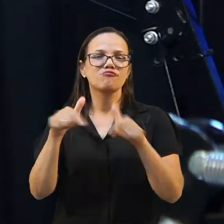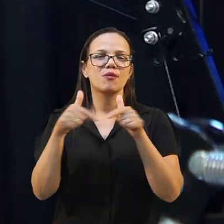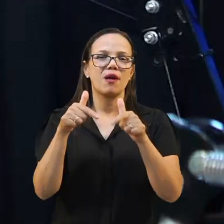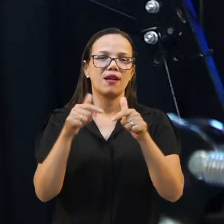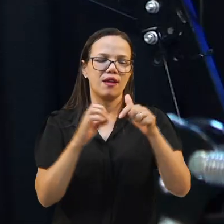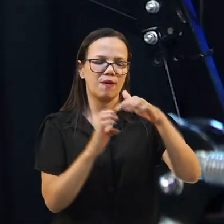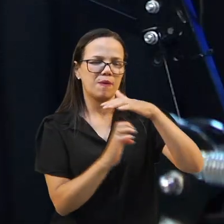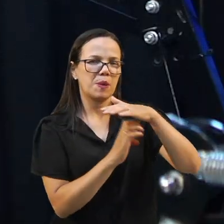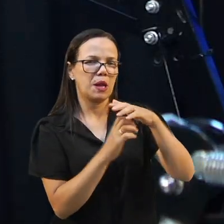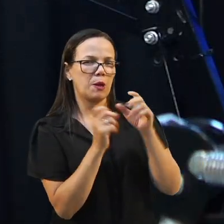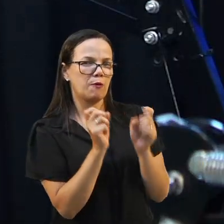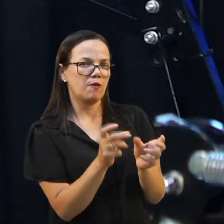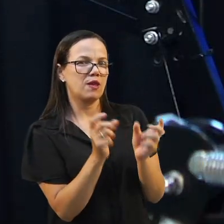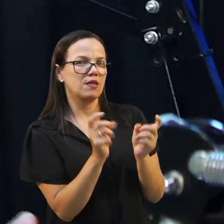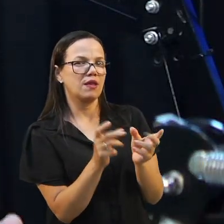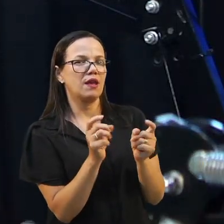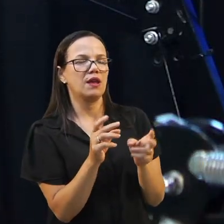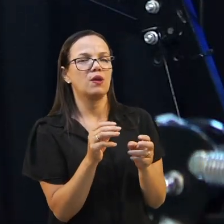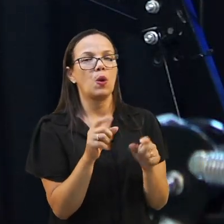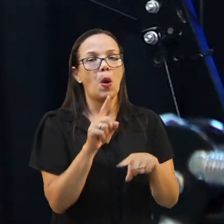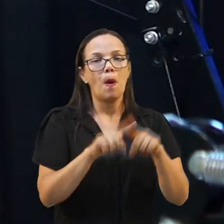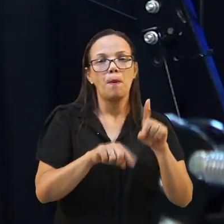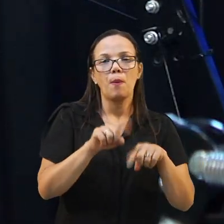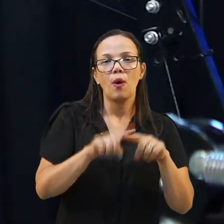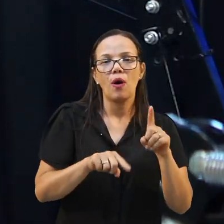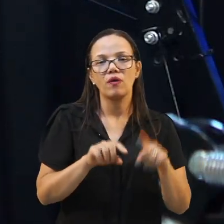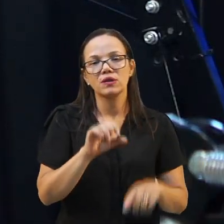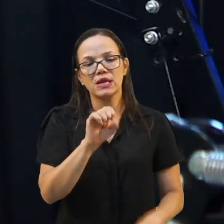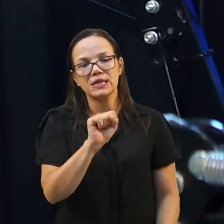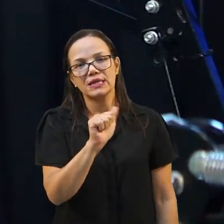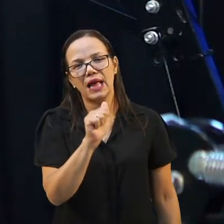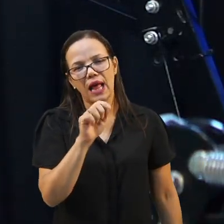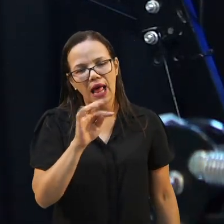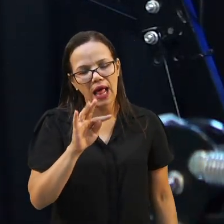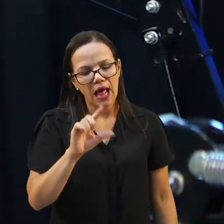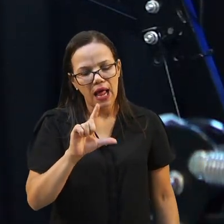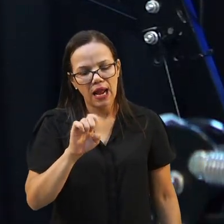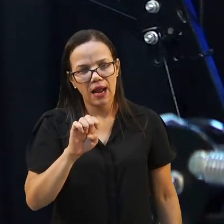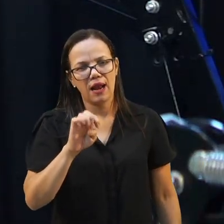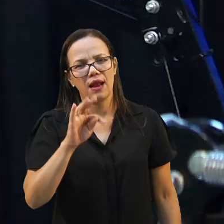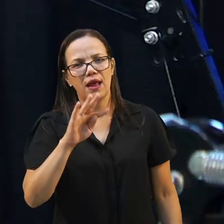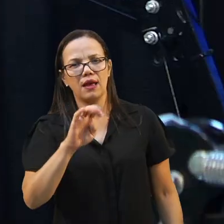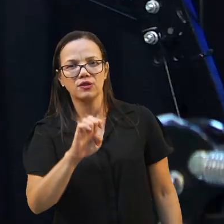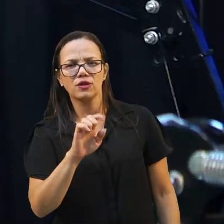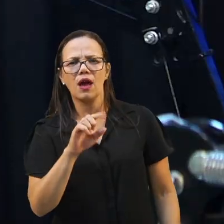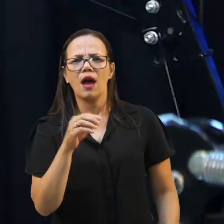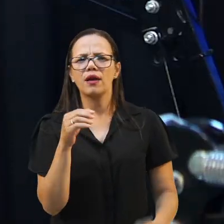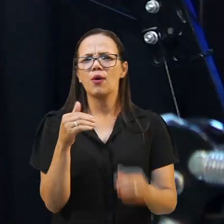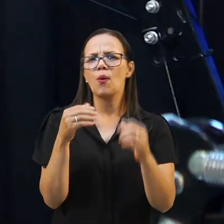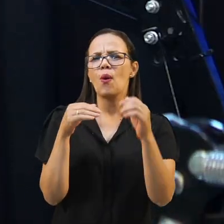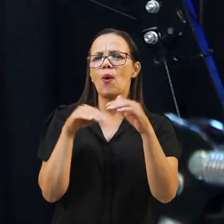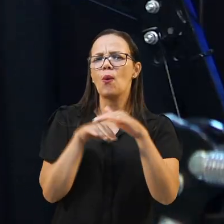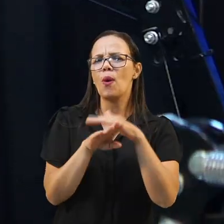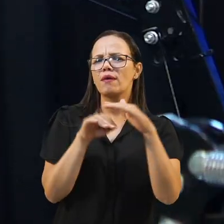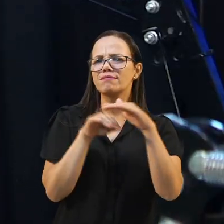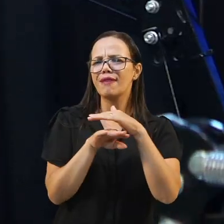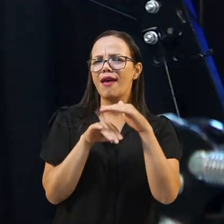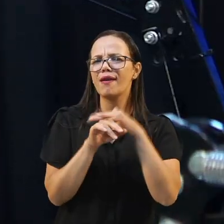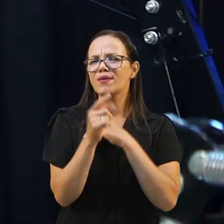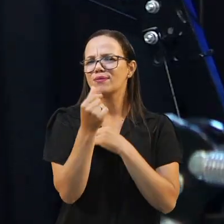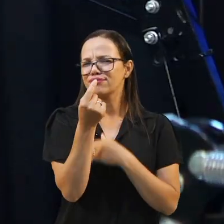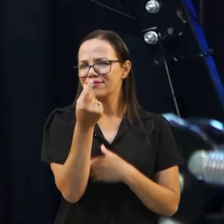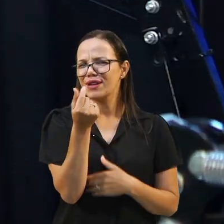comércio, né? Trabalhei no Móveis Salete como escriturário e tal. E eu fiz uma poupança, porque meus